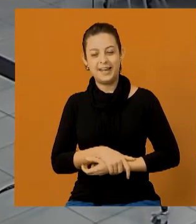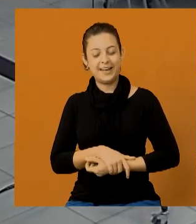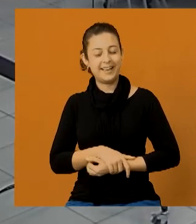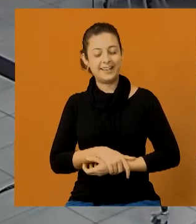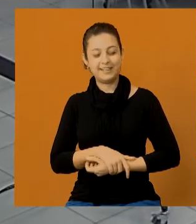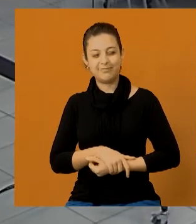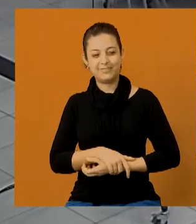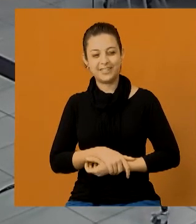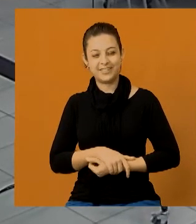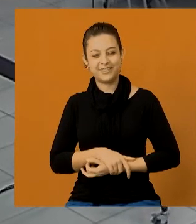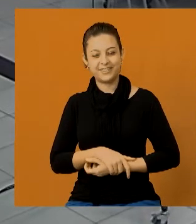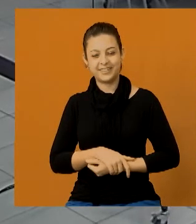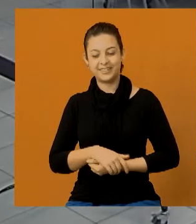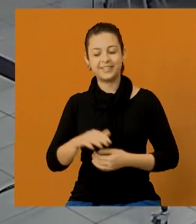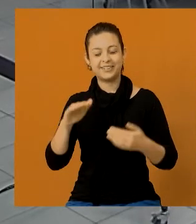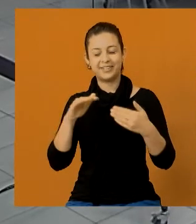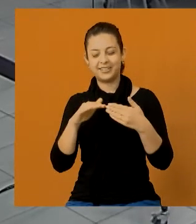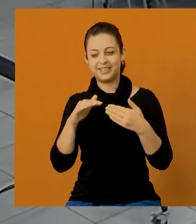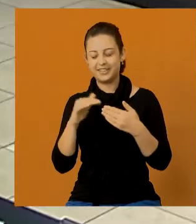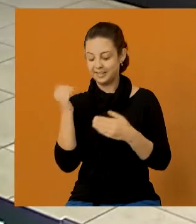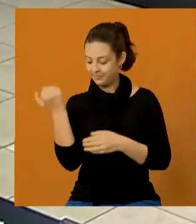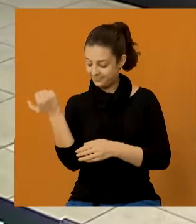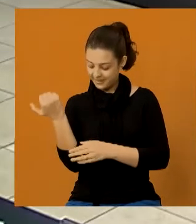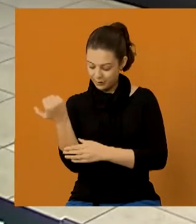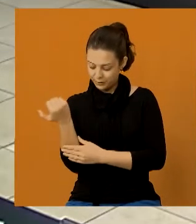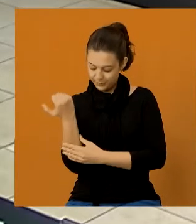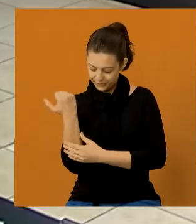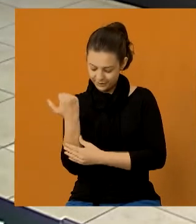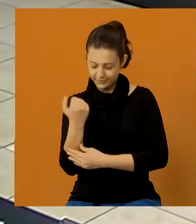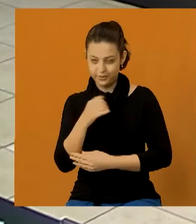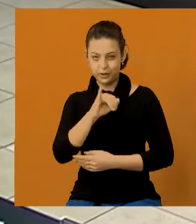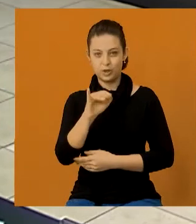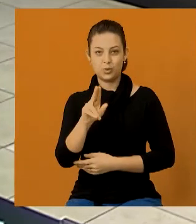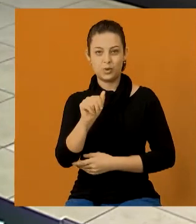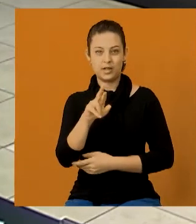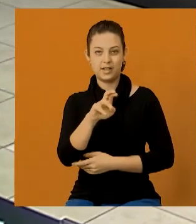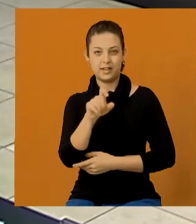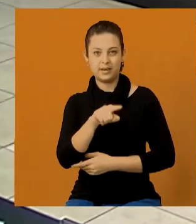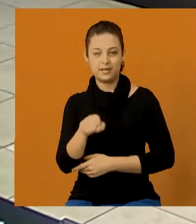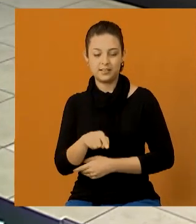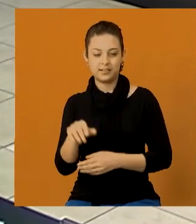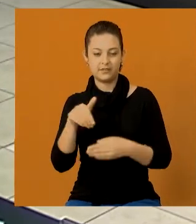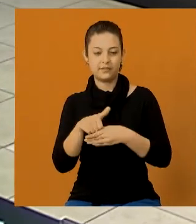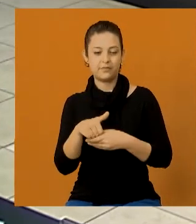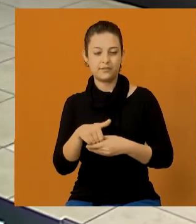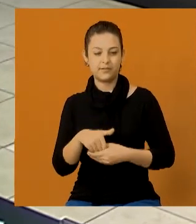voto favorável, tá? Como vota vereador Juarez Araújo?